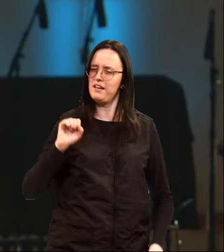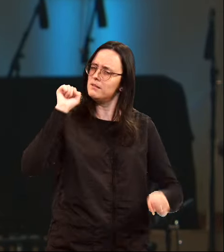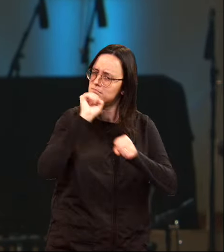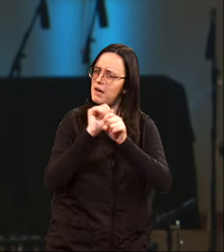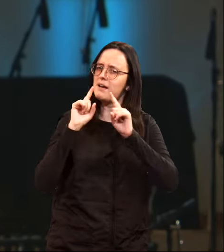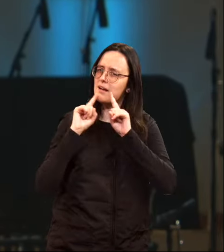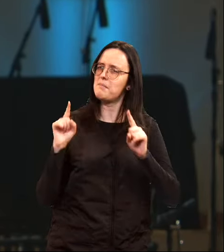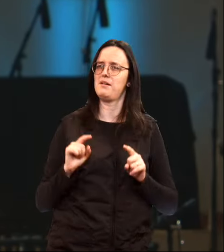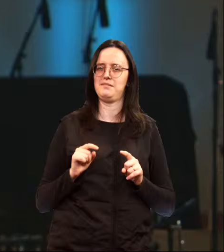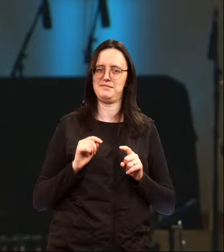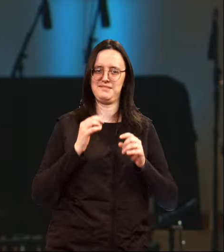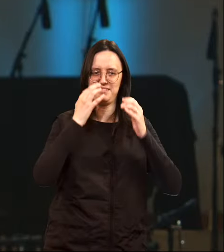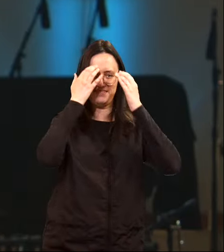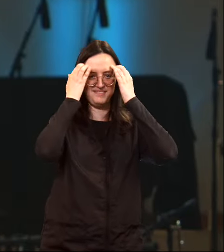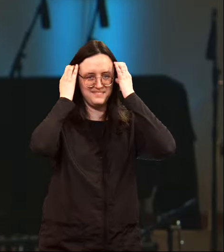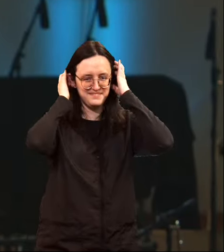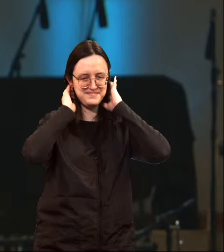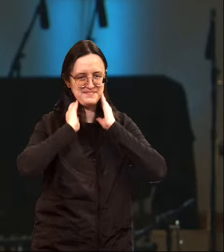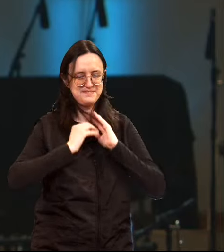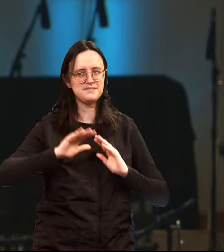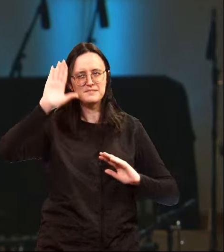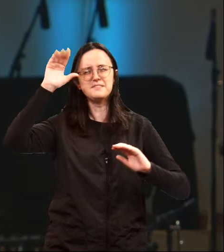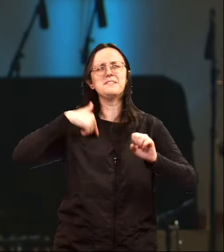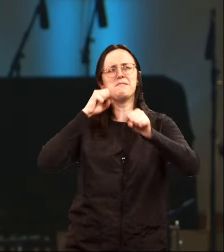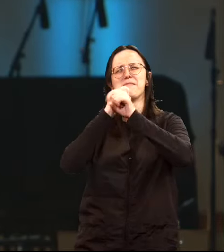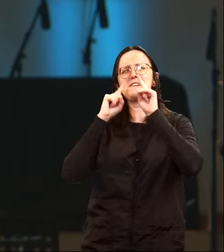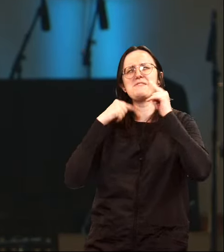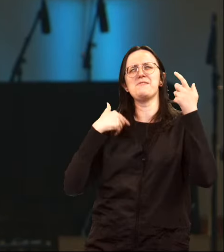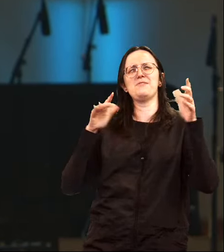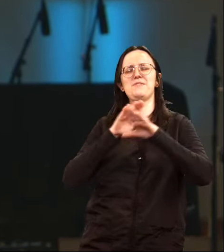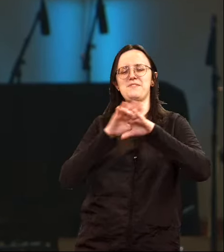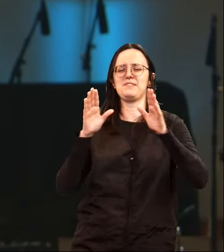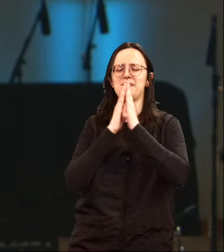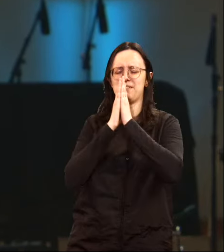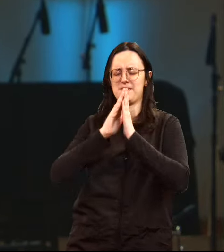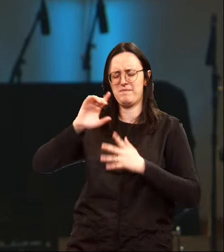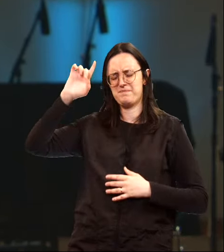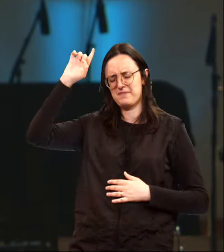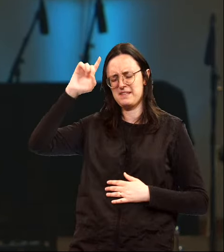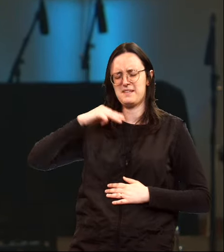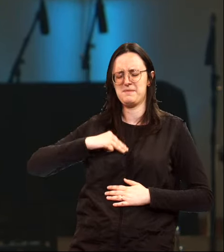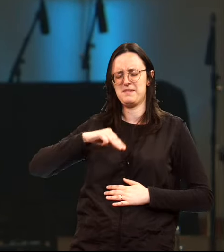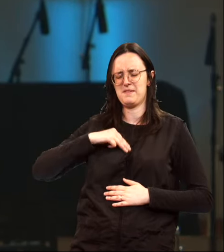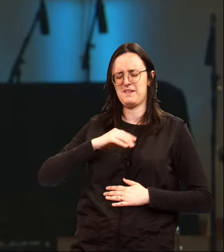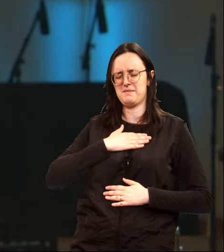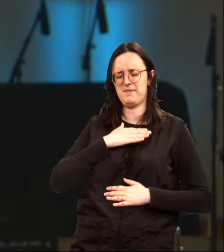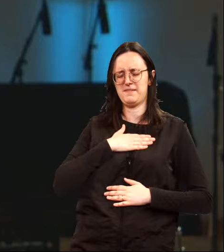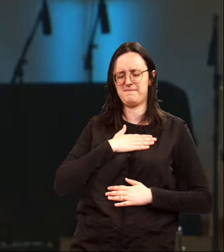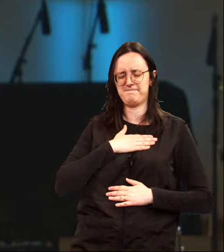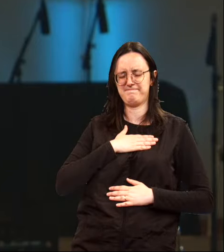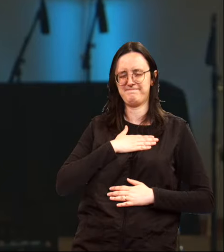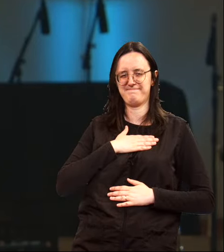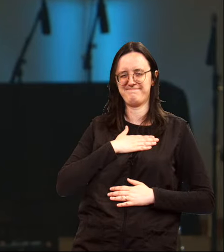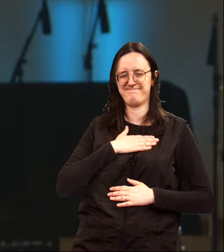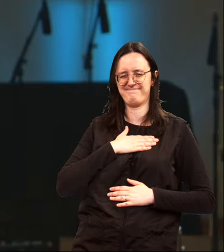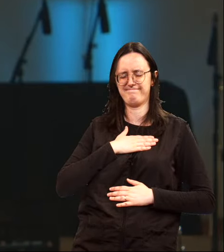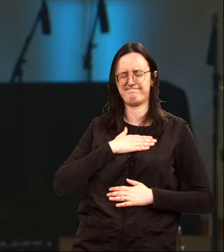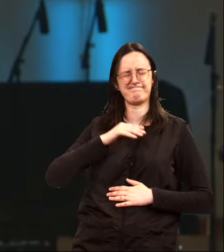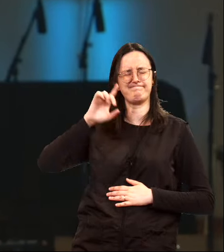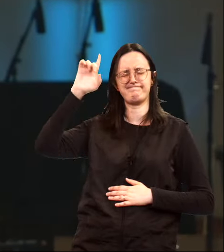de reclamar? Levanta a mão assim. Isso, agora fala assim: Deus tem misericórdia.